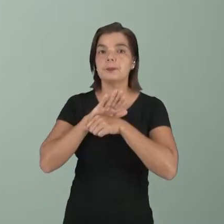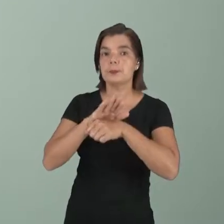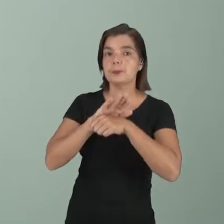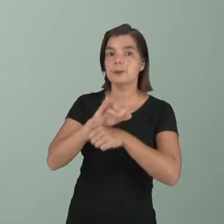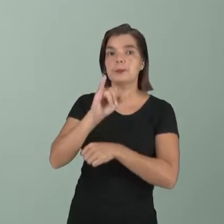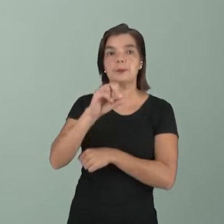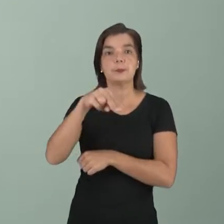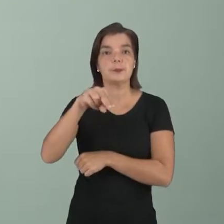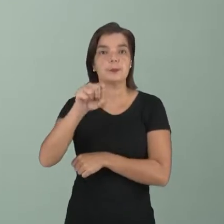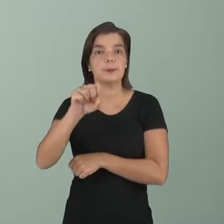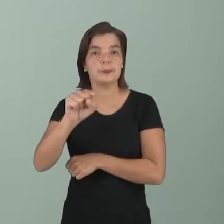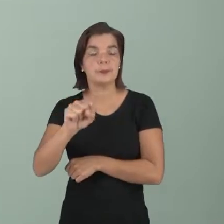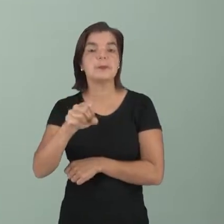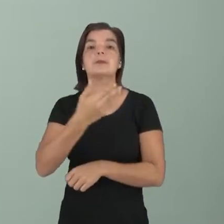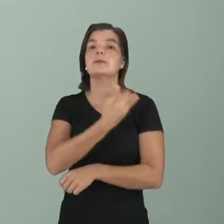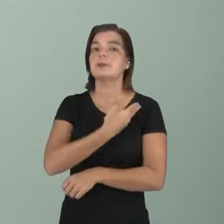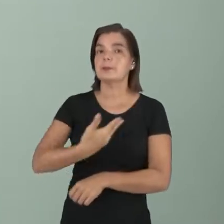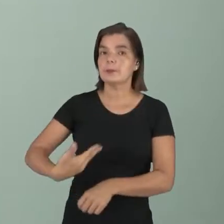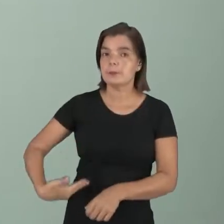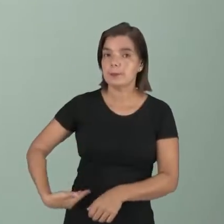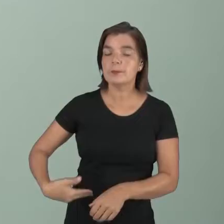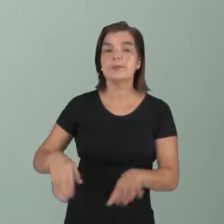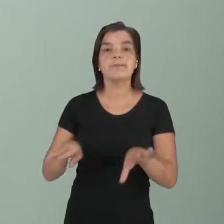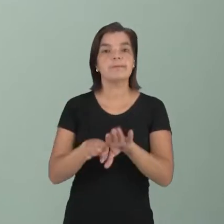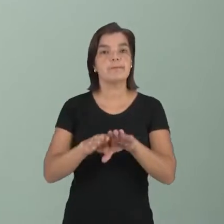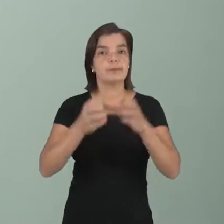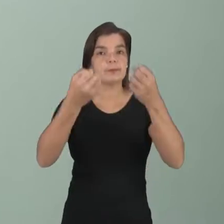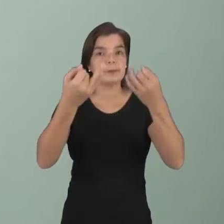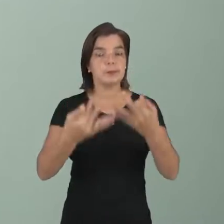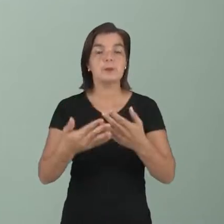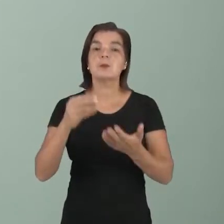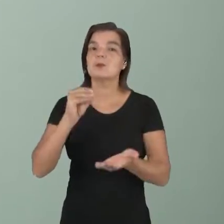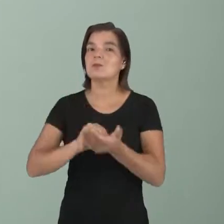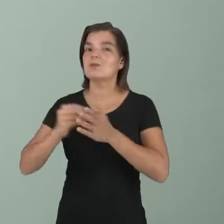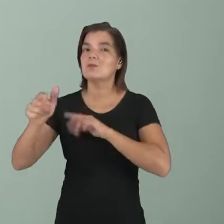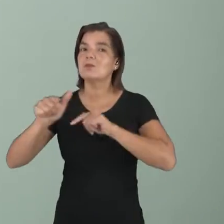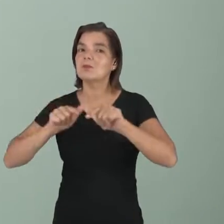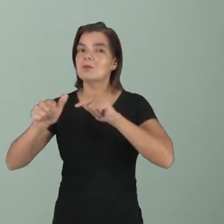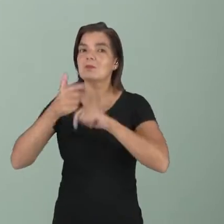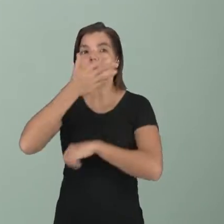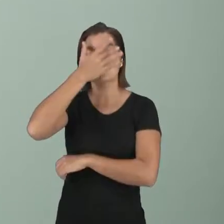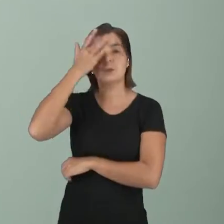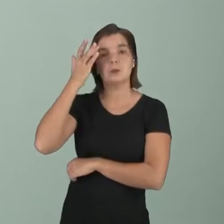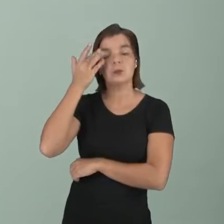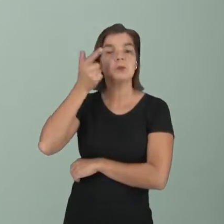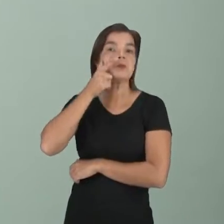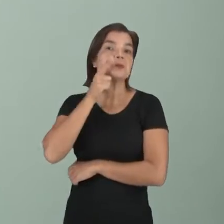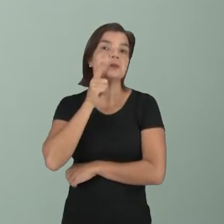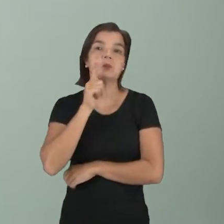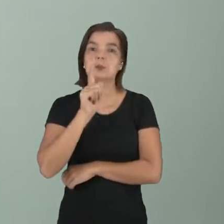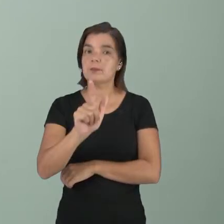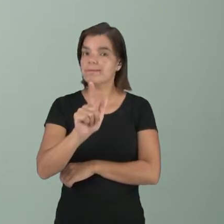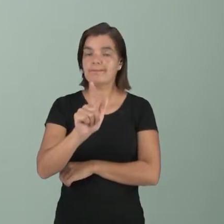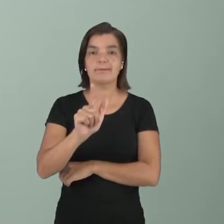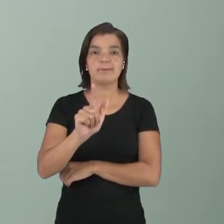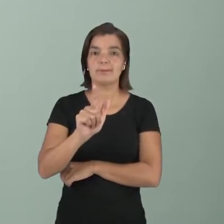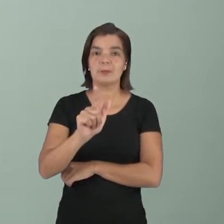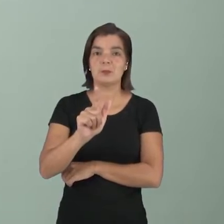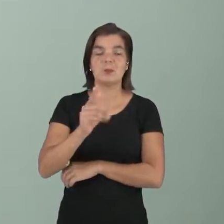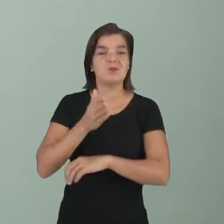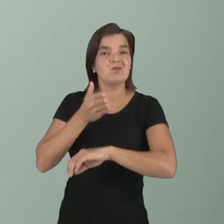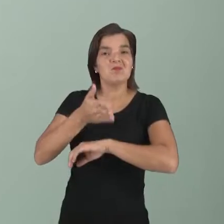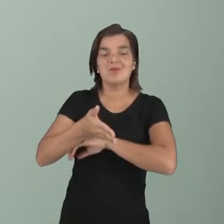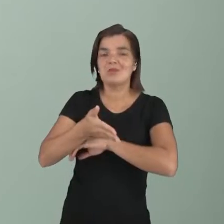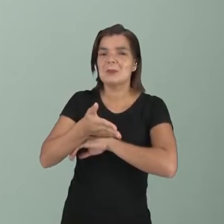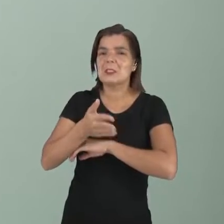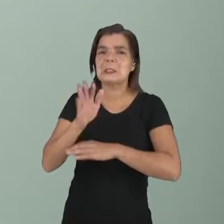contribuem de alguma forma para o Estado. E aí, quando nós falamos de desemprego, as pessoas que não conseguem entrar